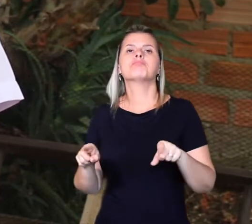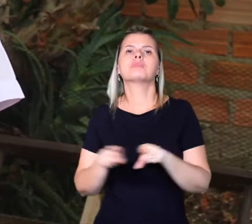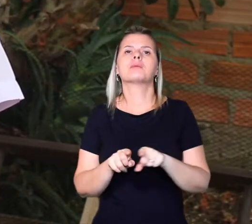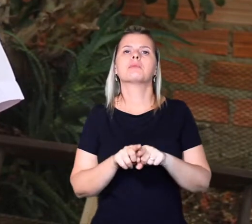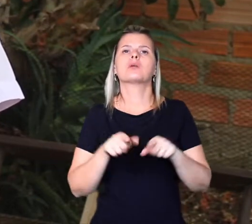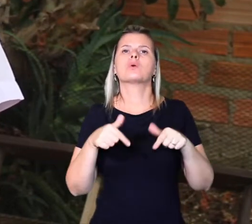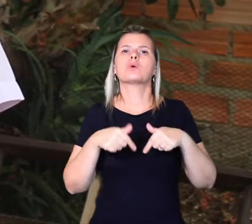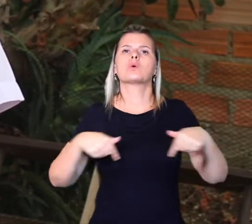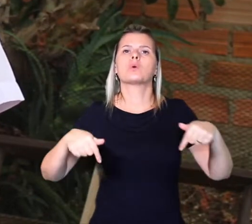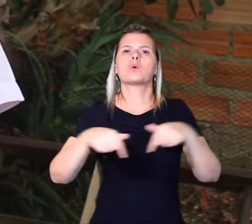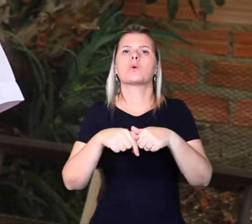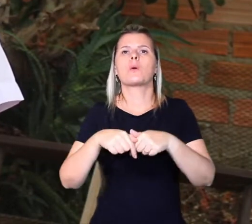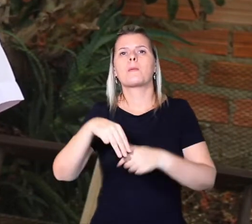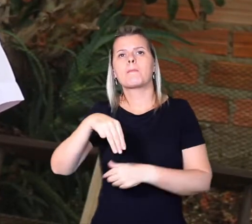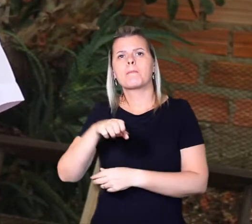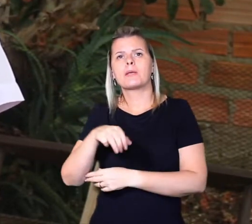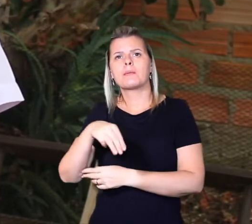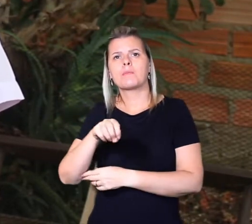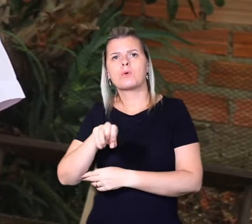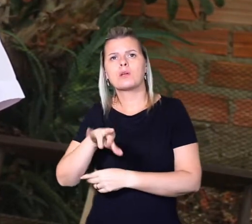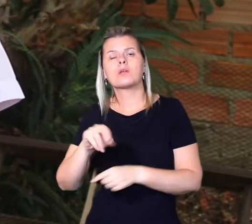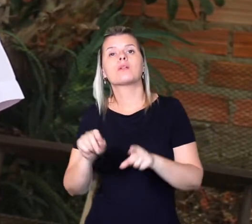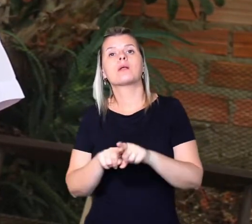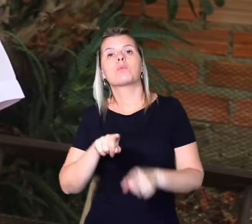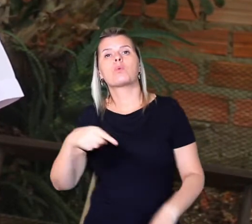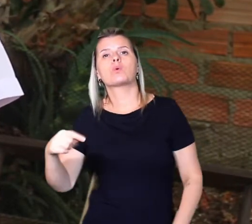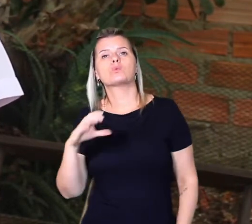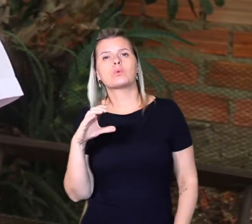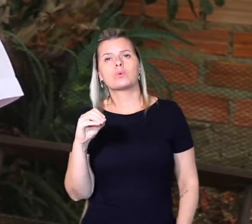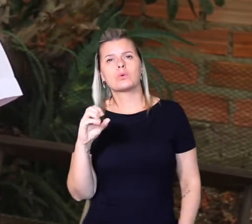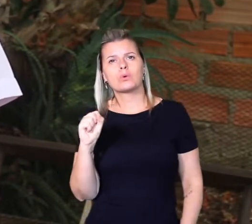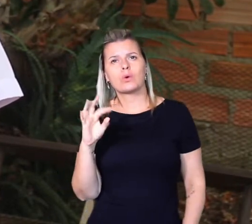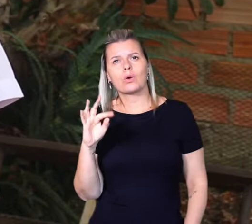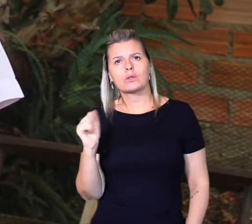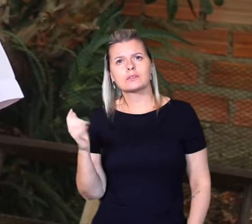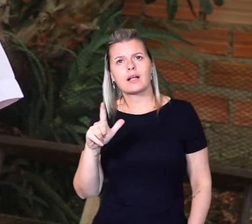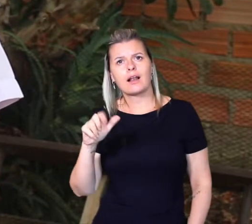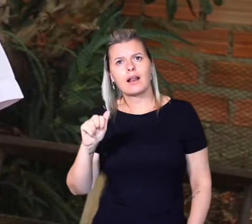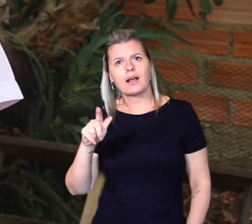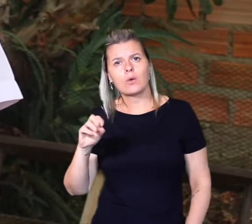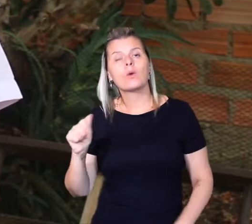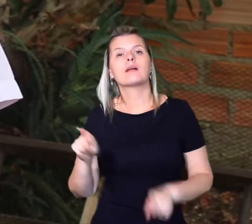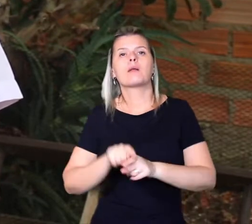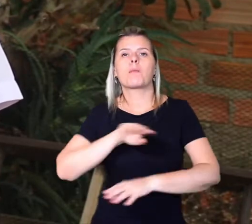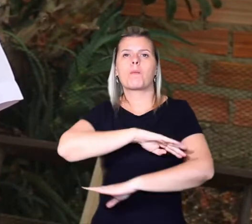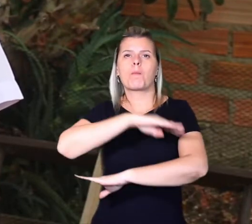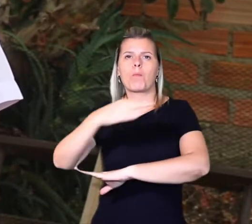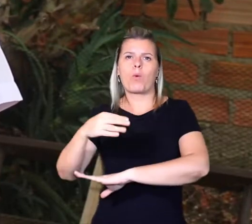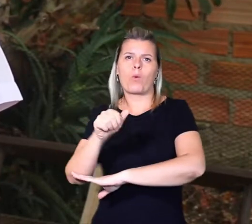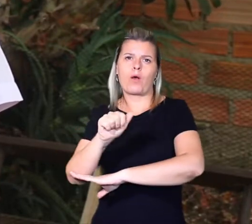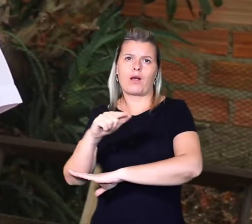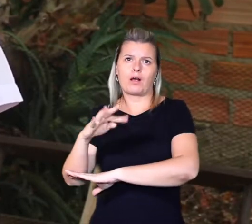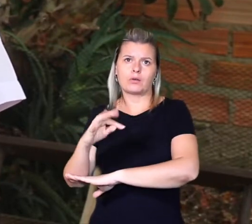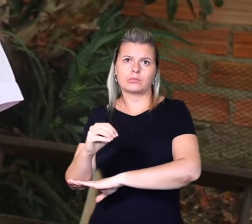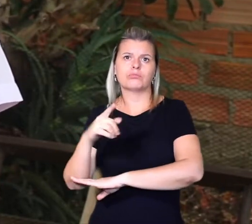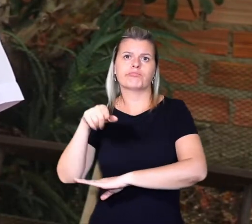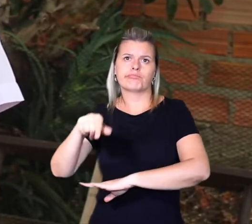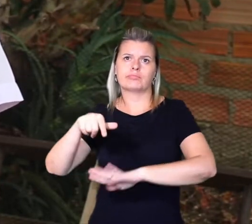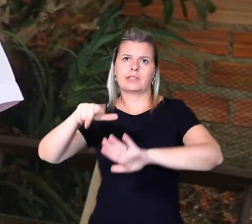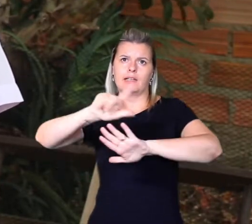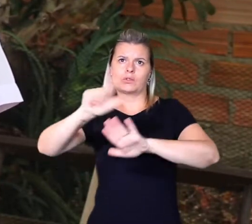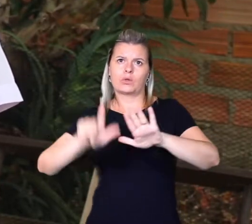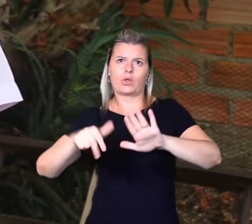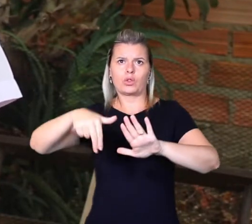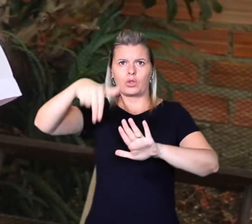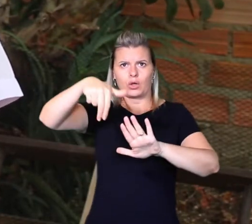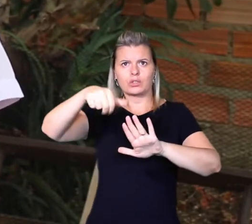oficialmente. Depois o quilombo do Limoeiro, o quilombo do Costa da Lagoa, e depois nós chegamos ao quilombo do Morro Alto, que tem essa ocupação ao